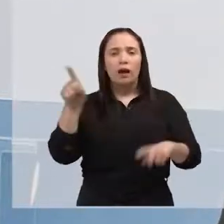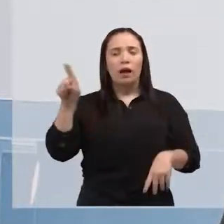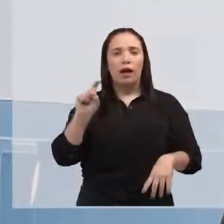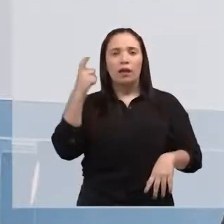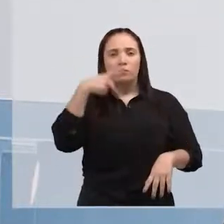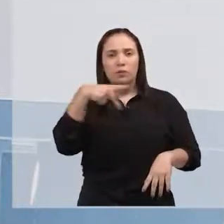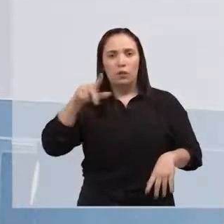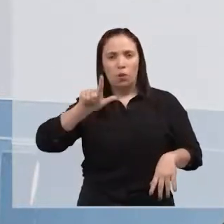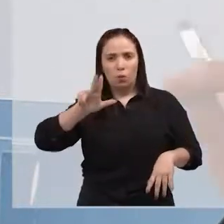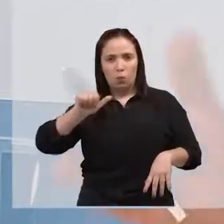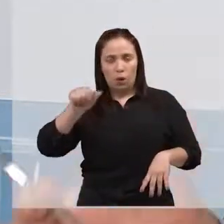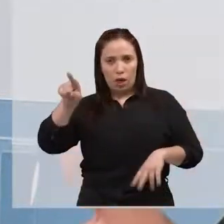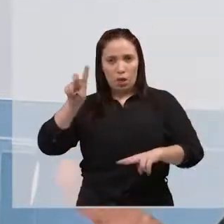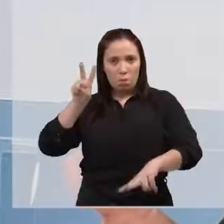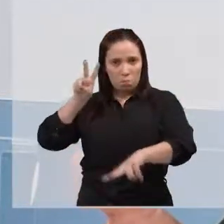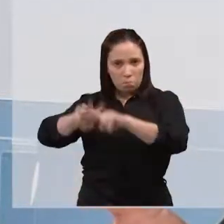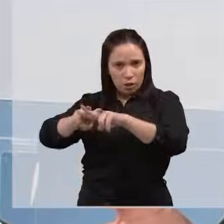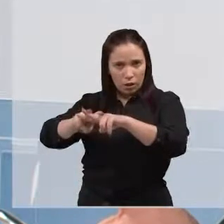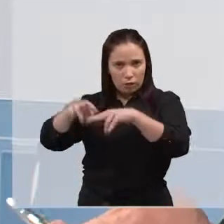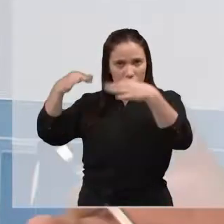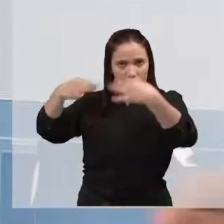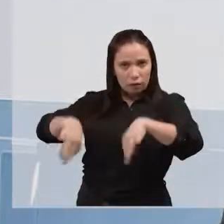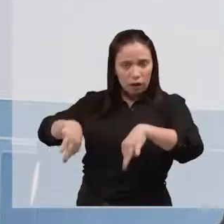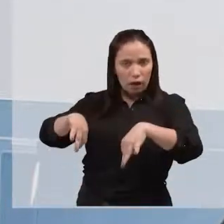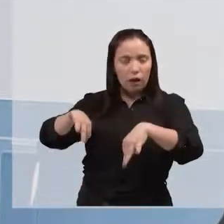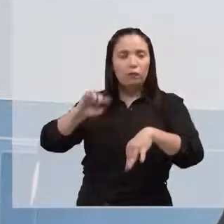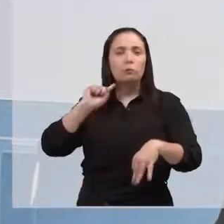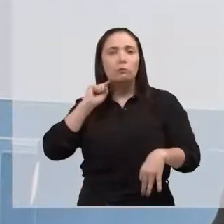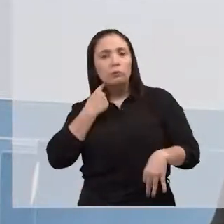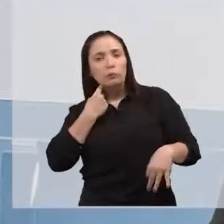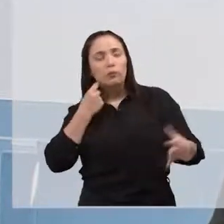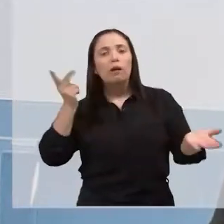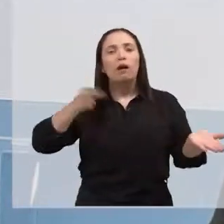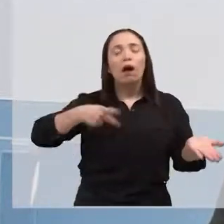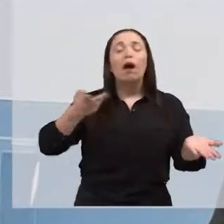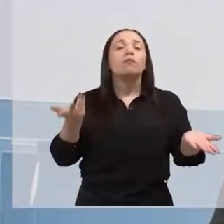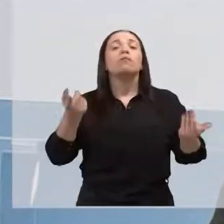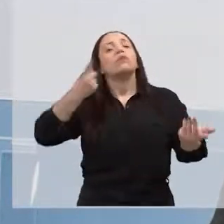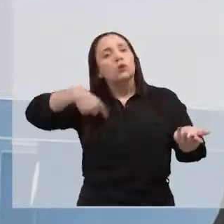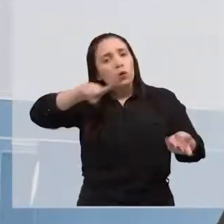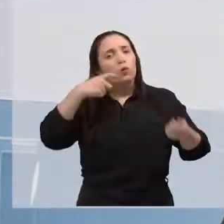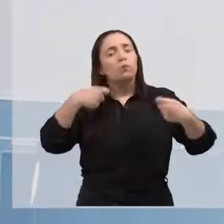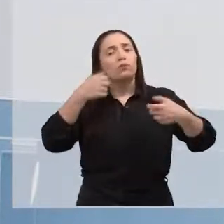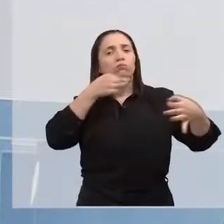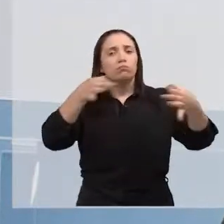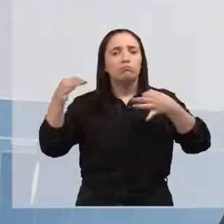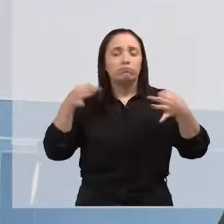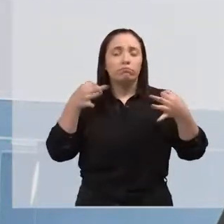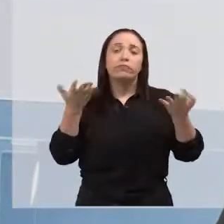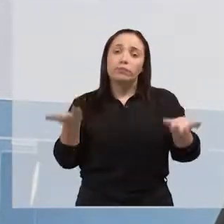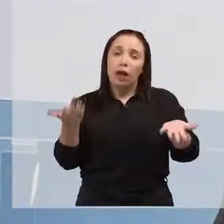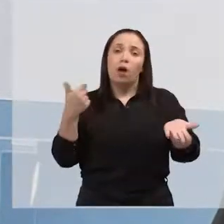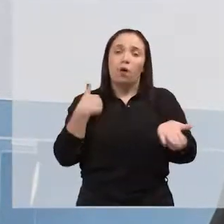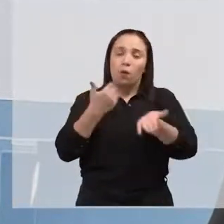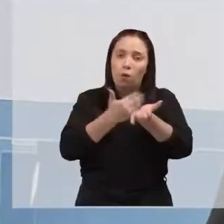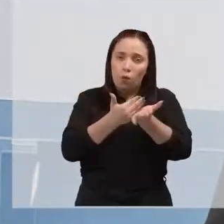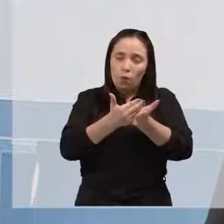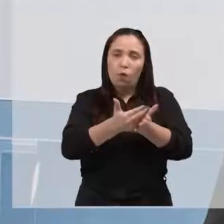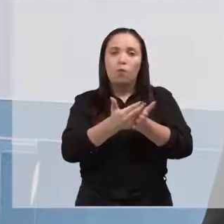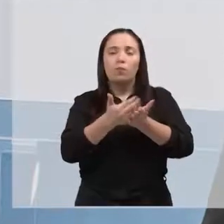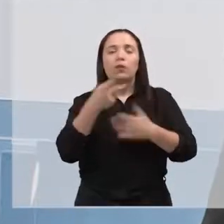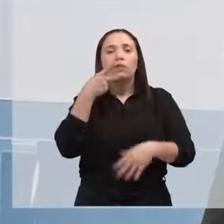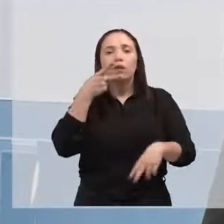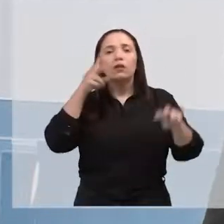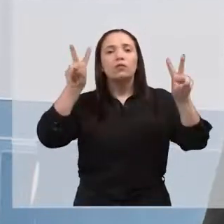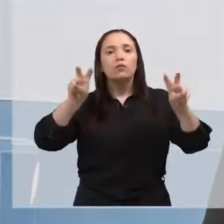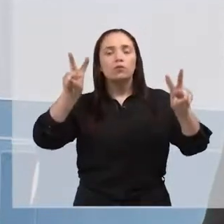preso político ou ele é um político preso. Nós precisamos discutir isso aqui. Tá certo? Eu vou iniciar essa discussão falando da intolerância que